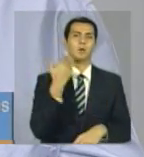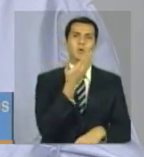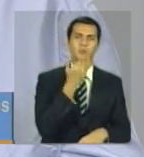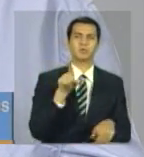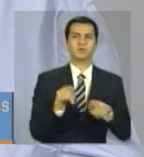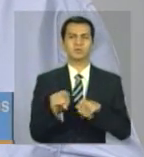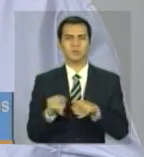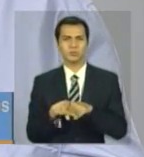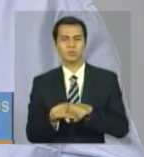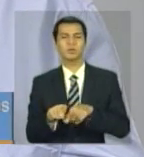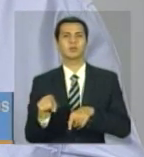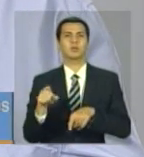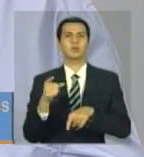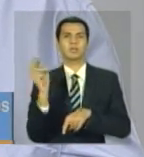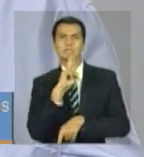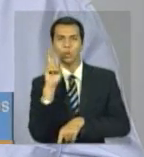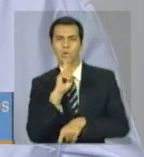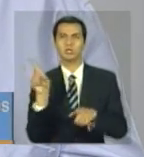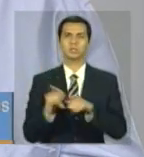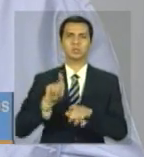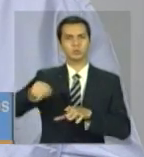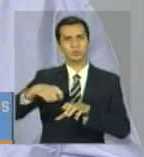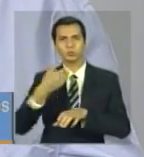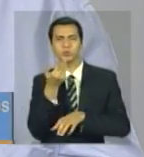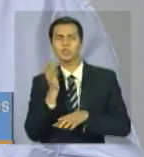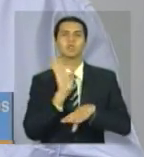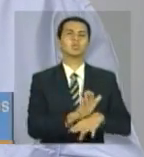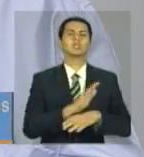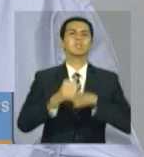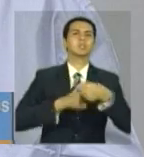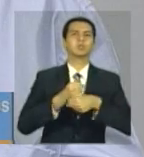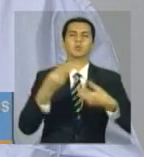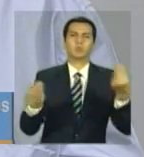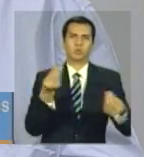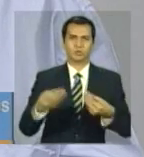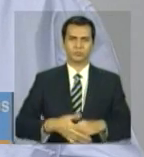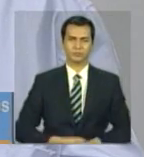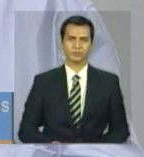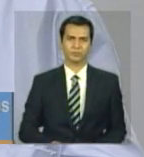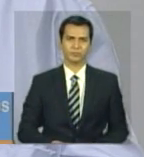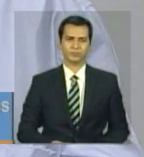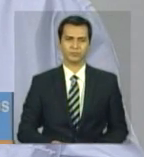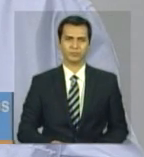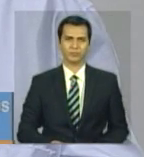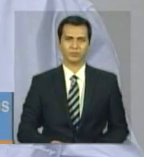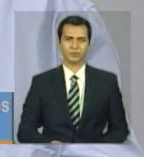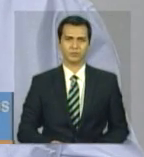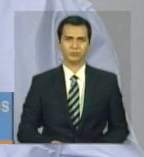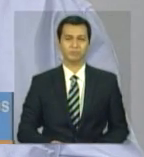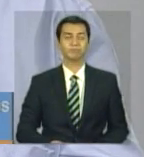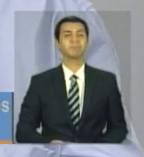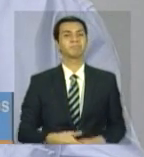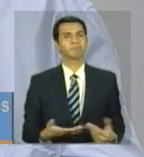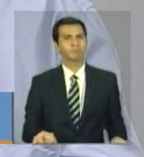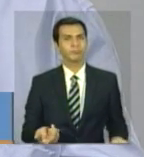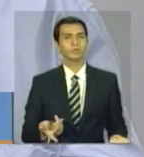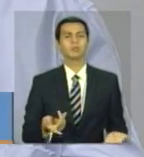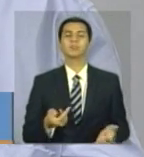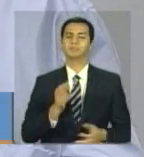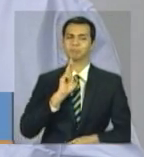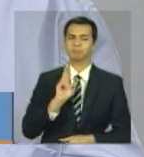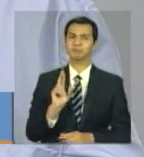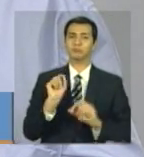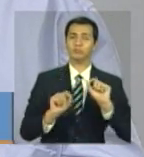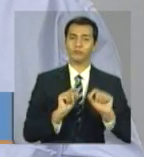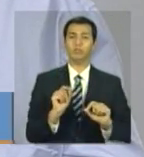É fundamental essa pergunta, até porque é um objetivo nosso também, né, que nós estamos trabalhando para isso, que é a questão da qualificação dos equipamentos,